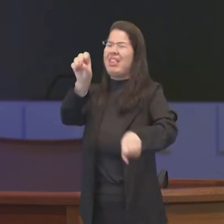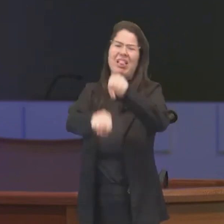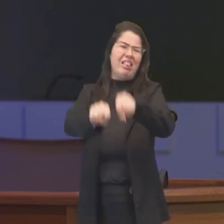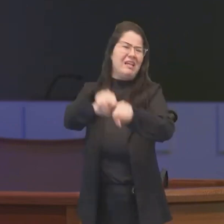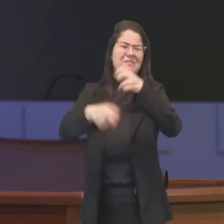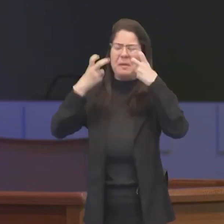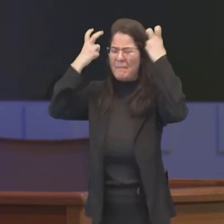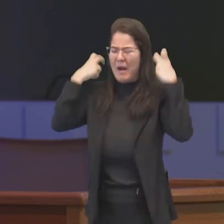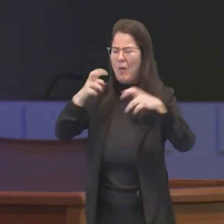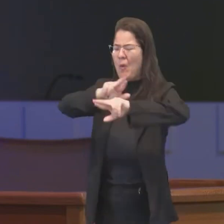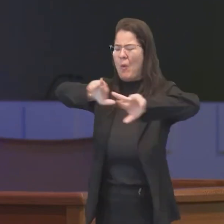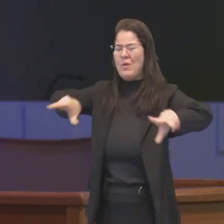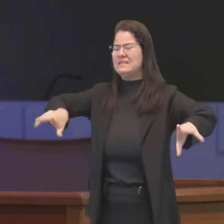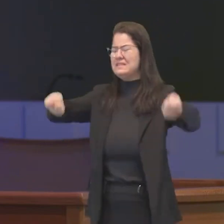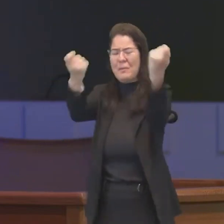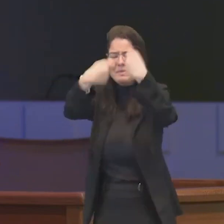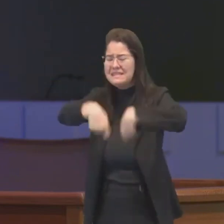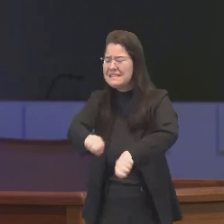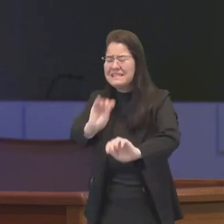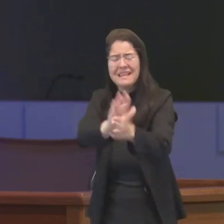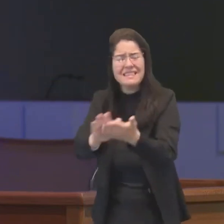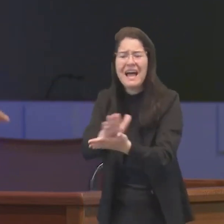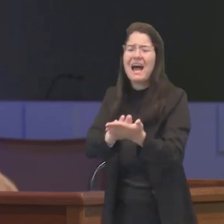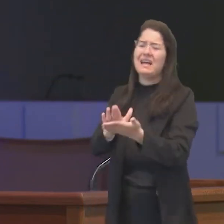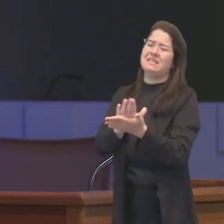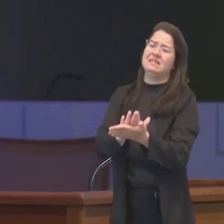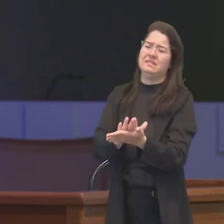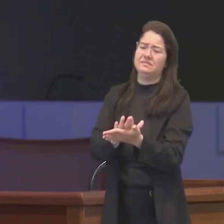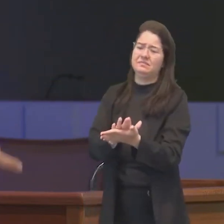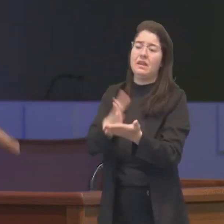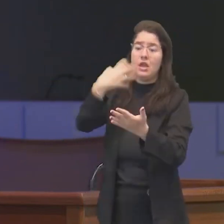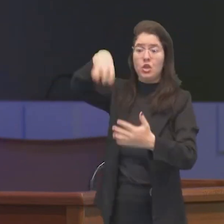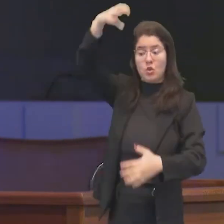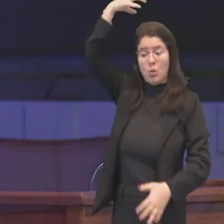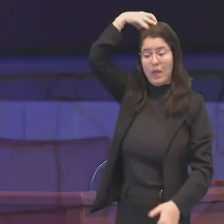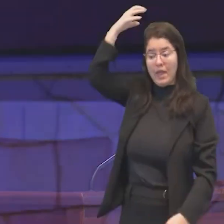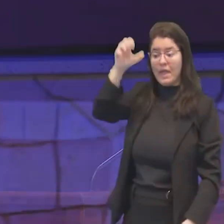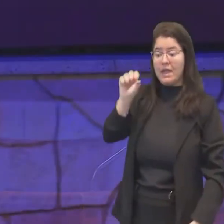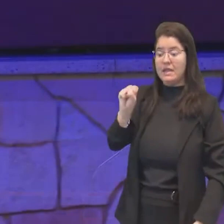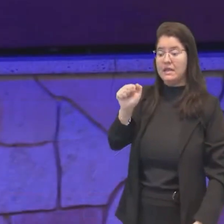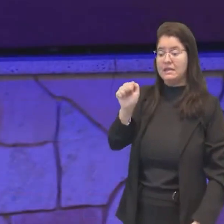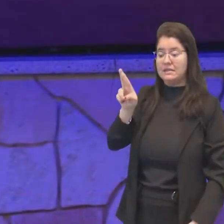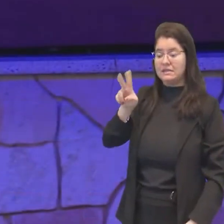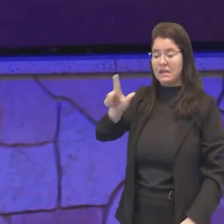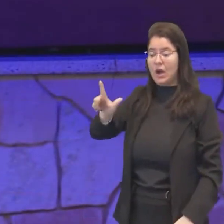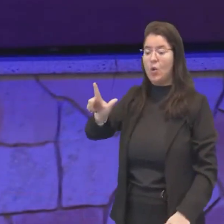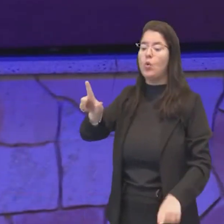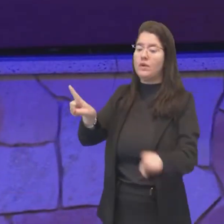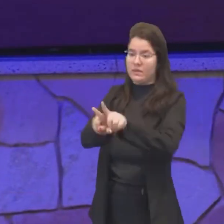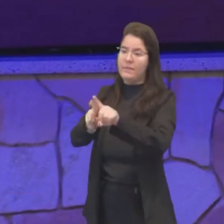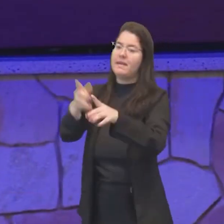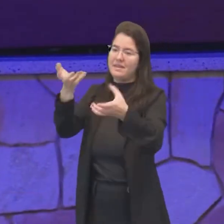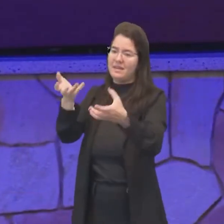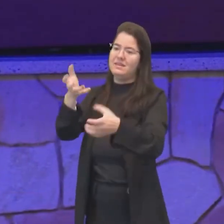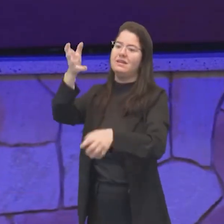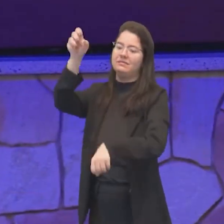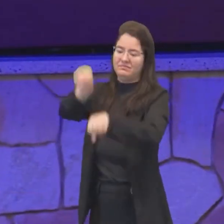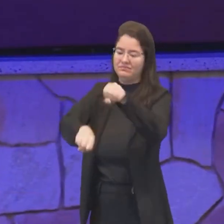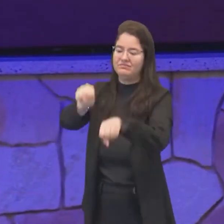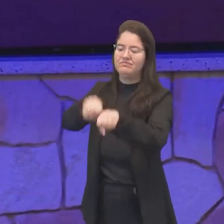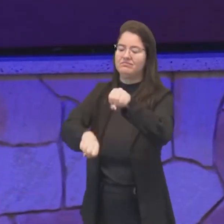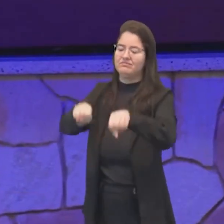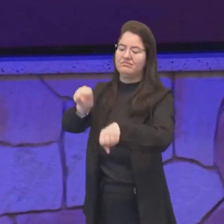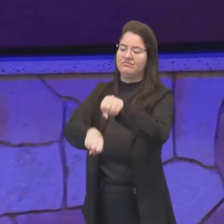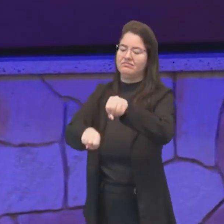sentido. E Saul, como rei que queria sacrificar, ele não poderia, porque isso era a função